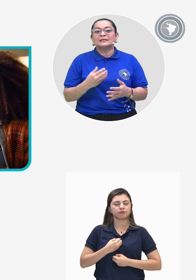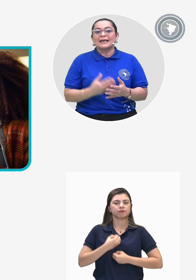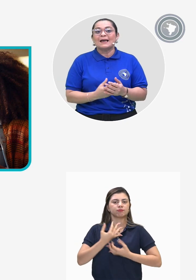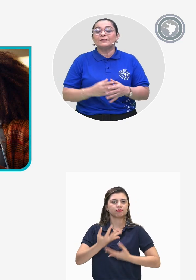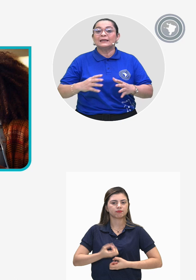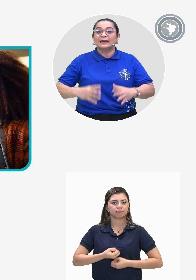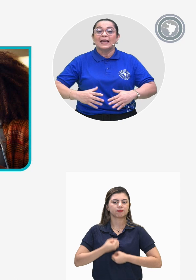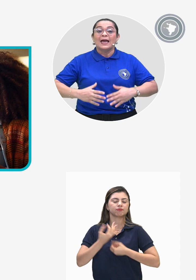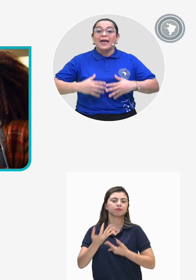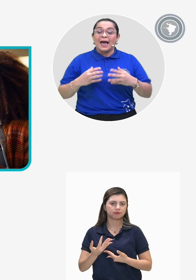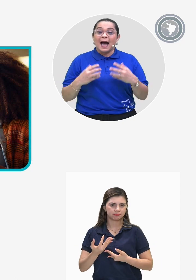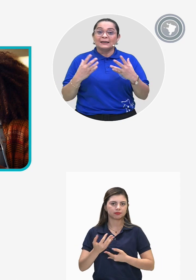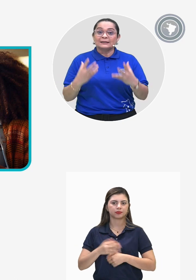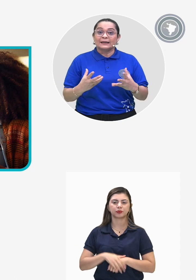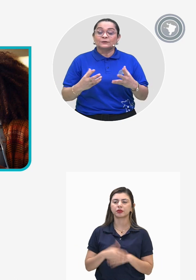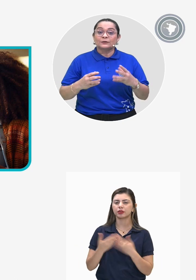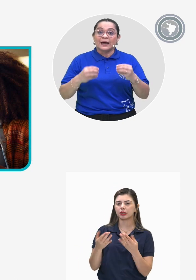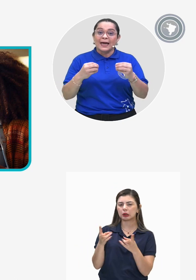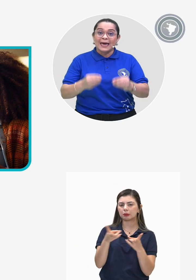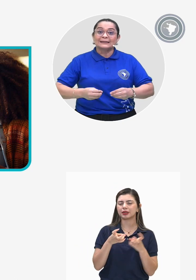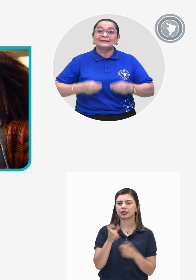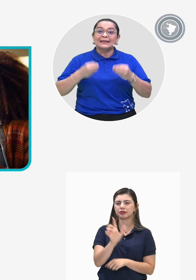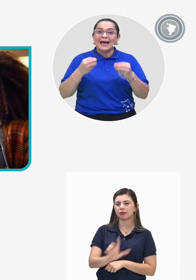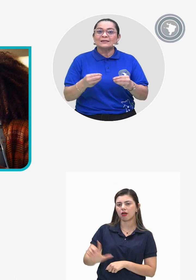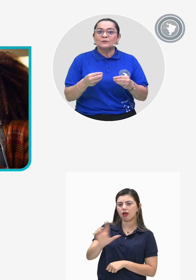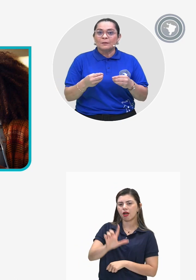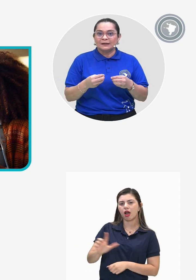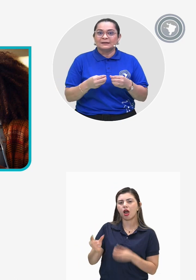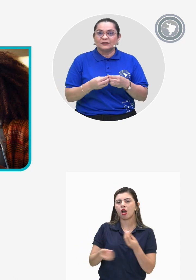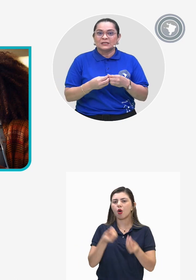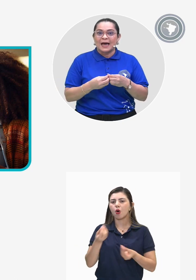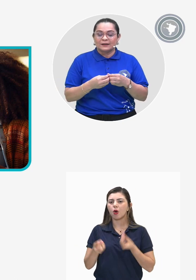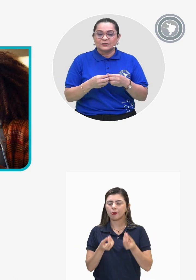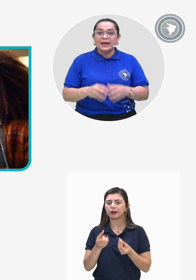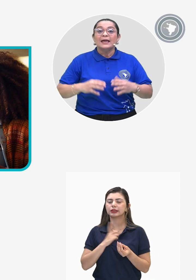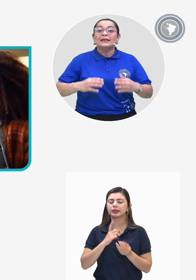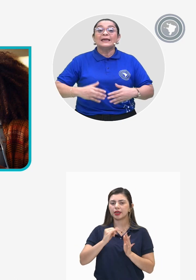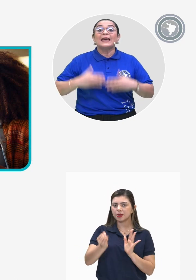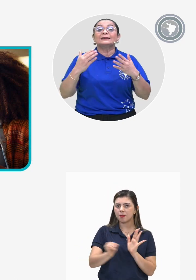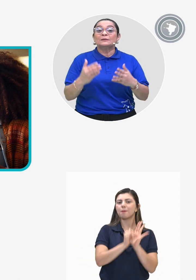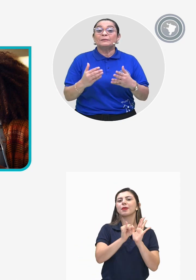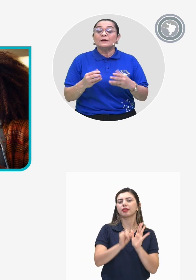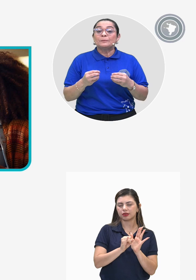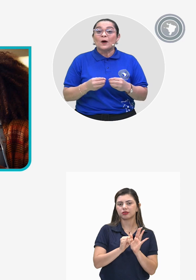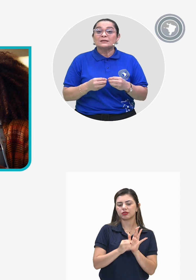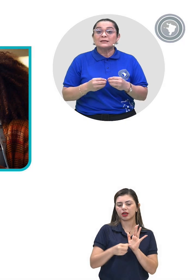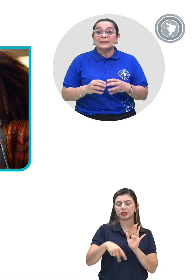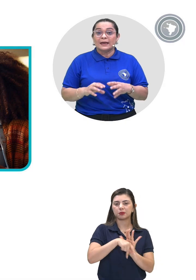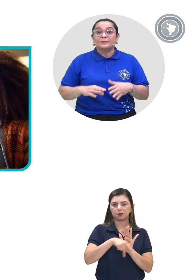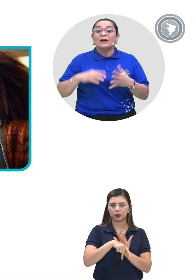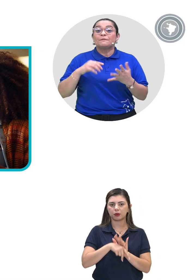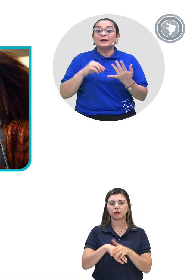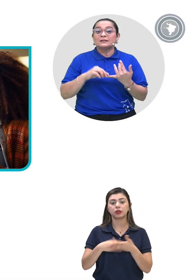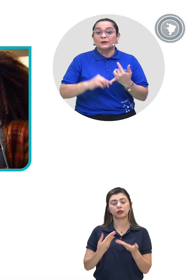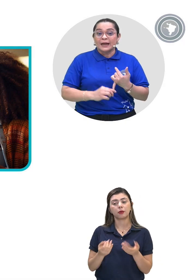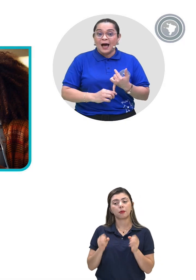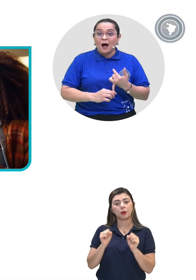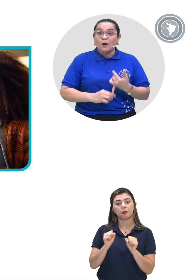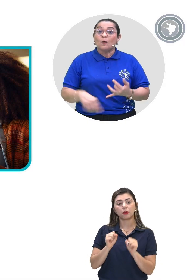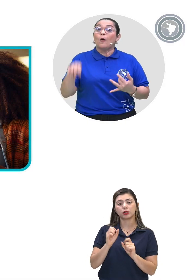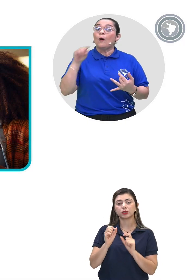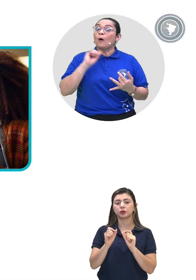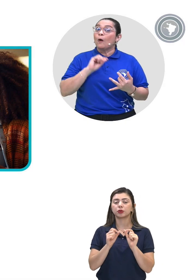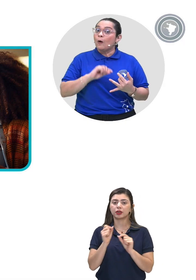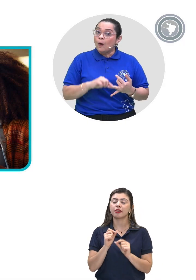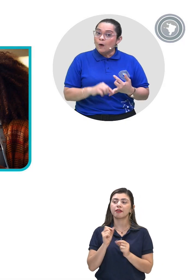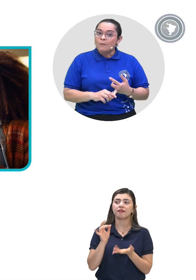Então, observem que a literatura, ela traz uma identidade, né? E ela também pode ser